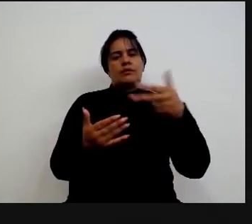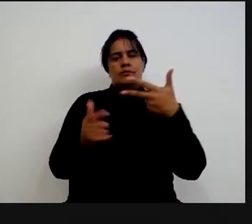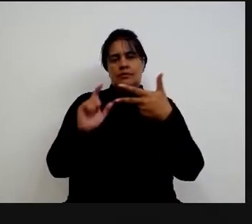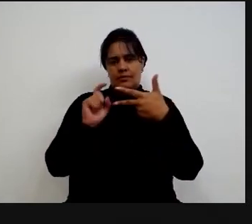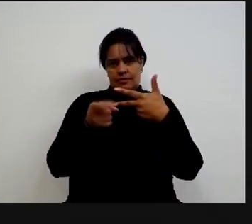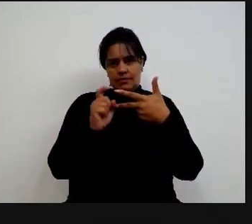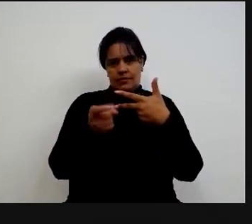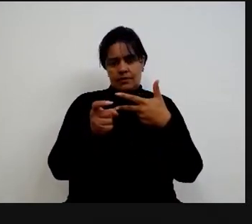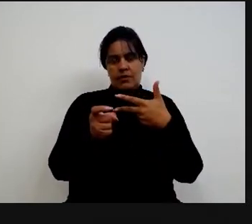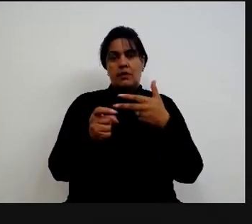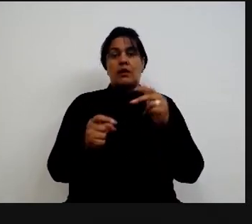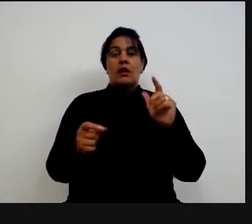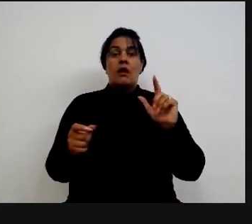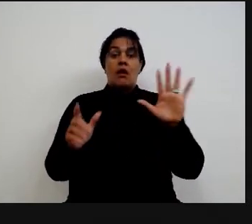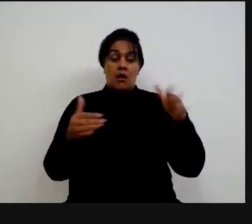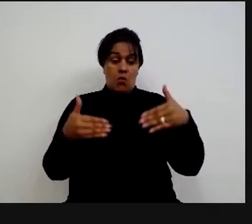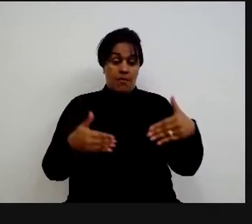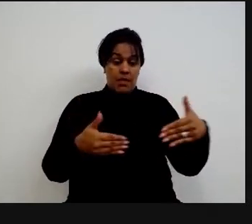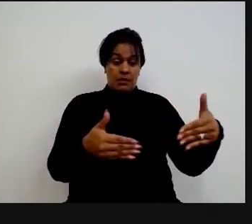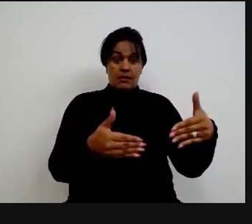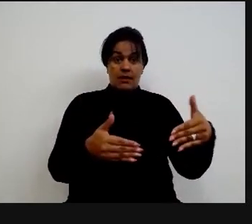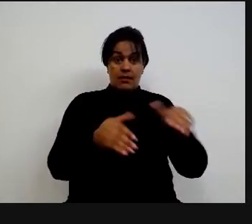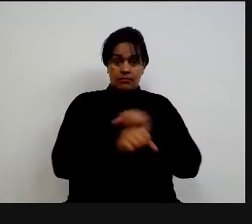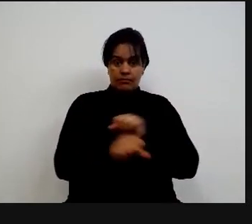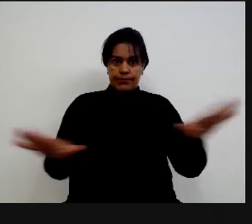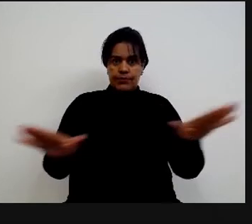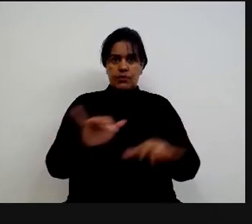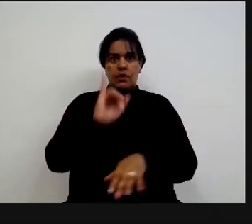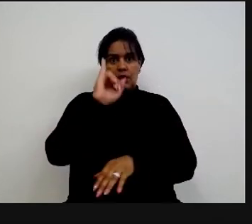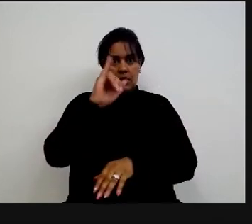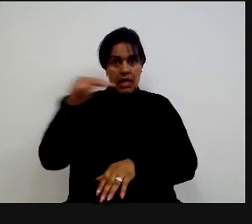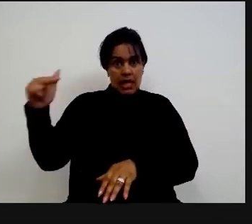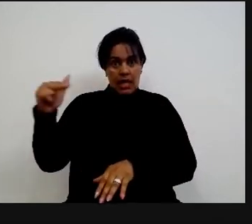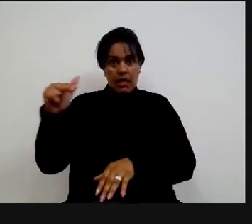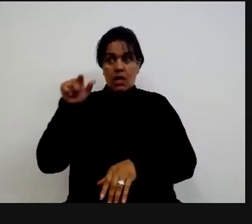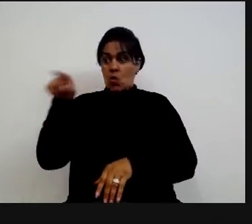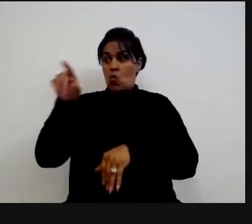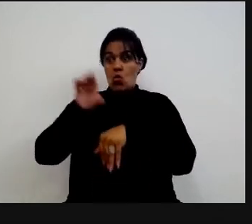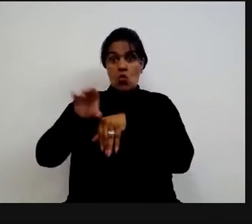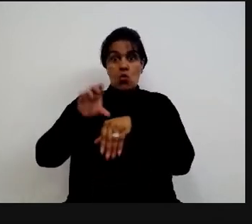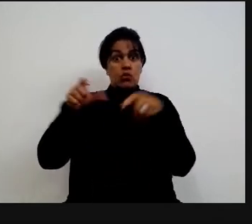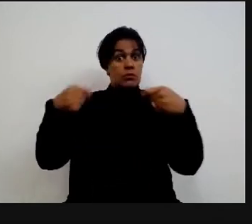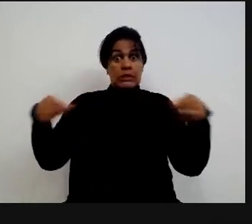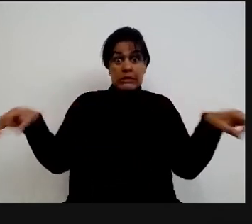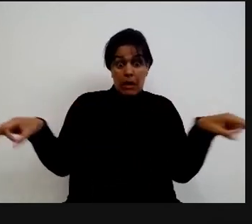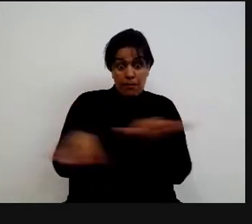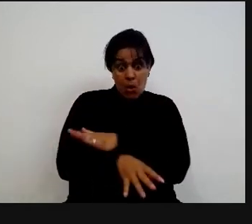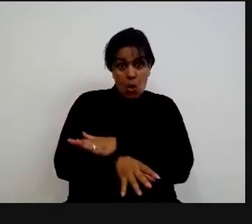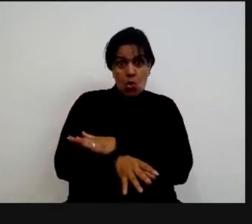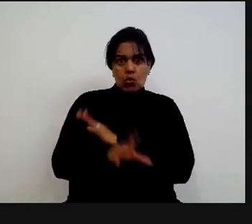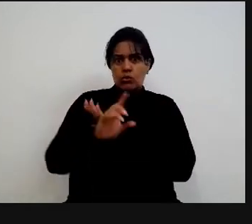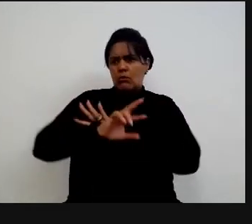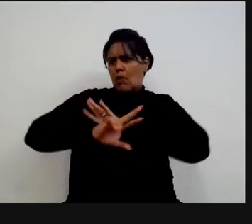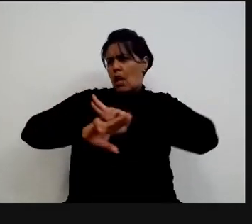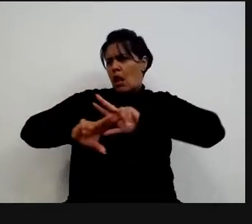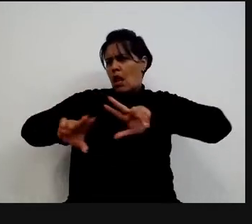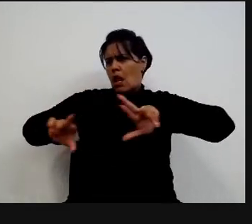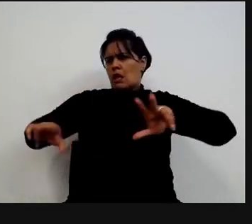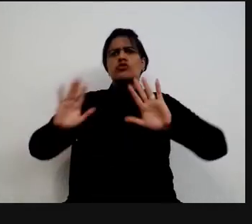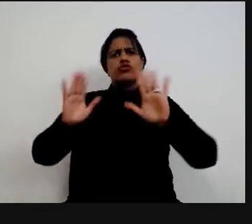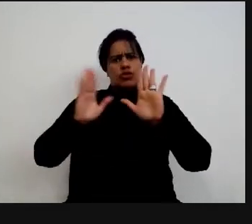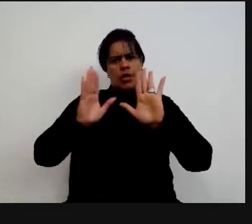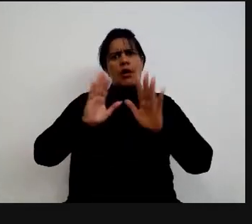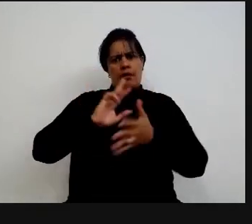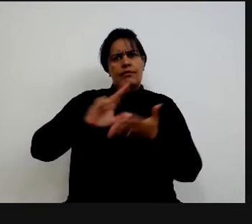que o Ministério soltou uma instrução normativa, ele quer que aquele curso esteja pronto, né? Várias instruções normativas